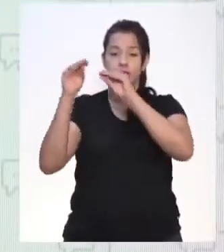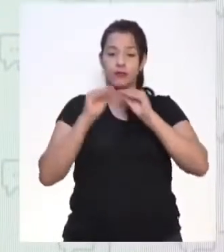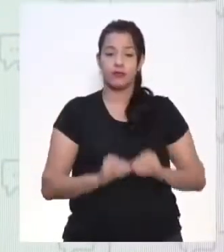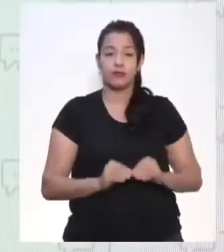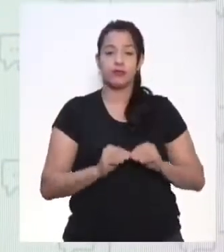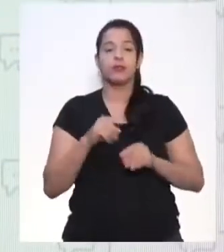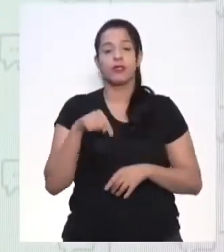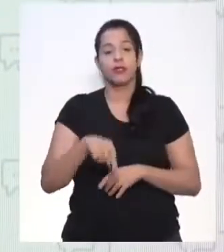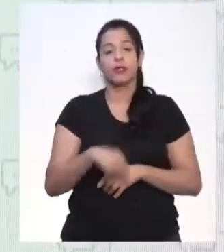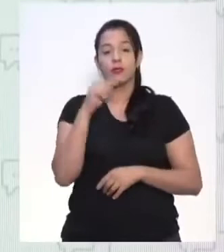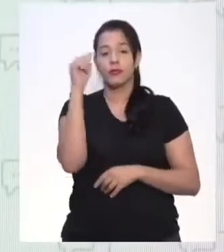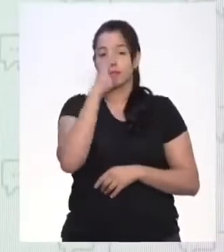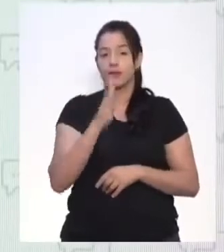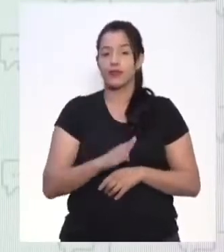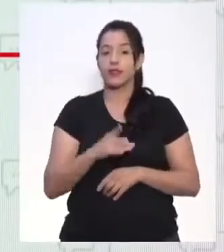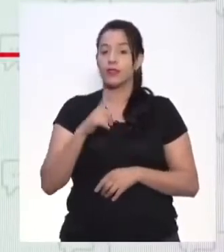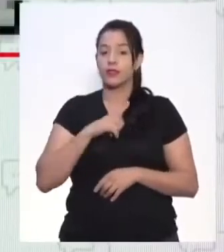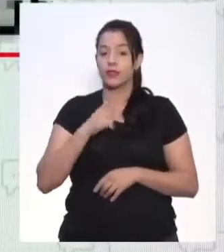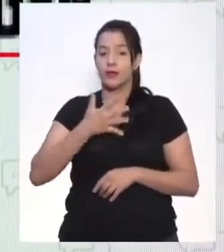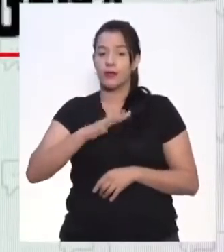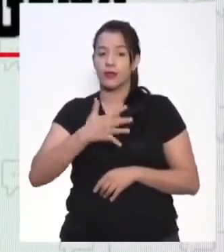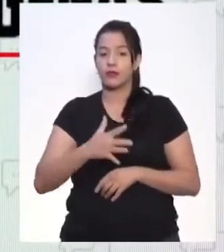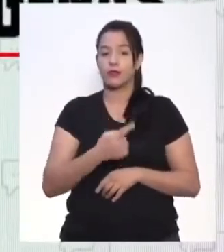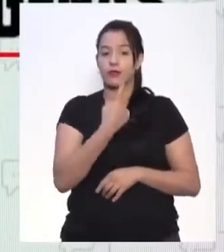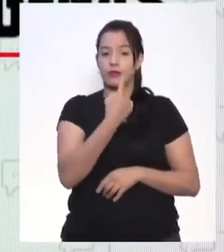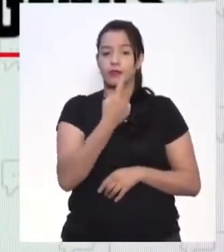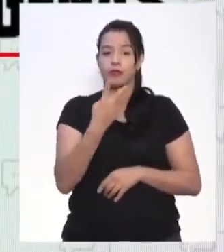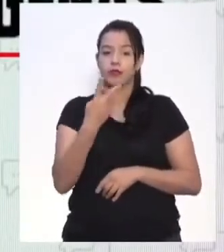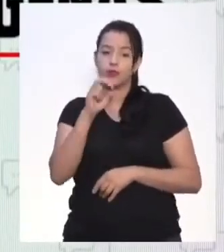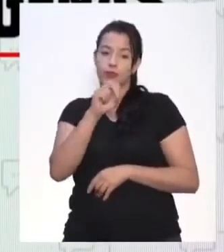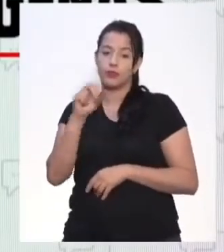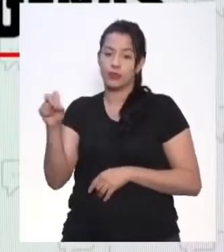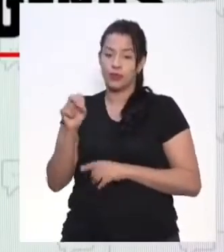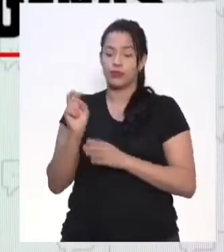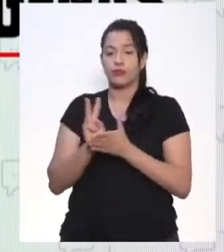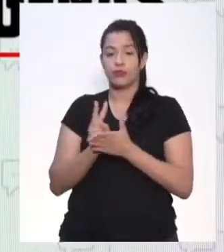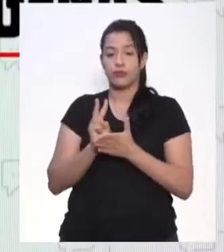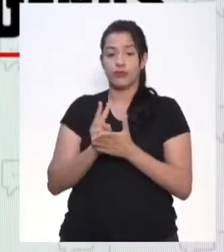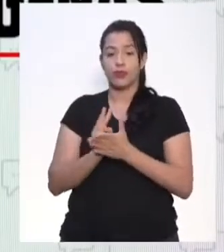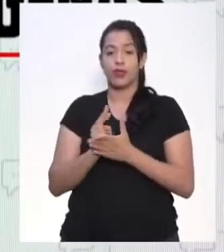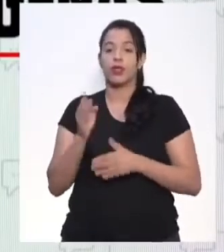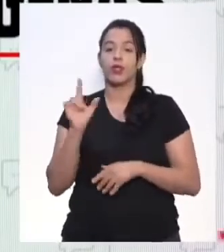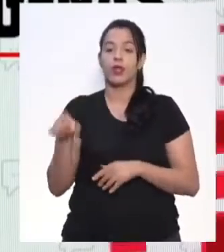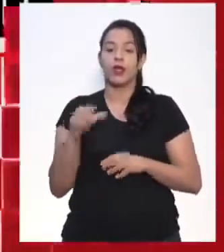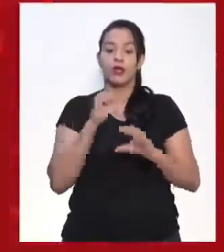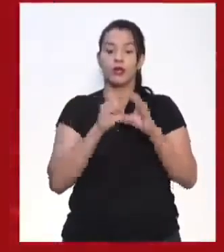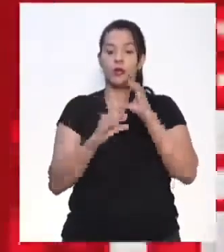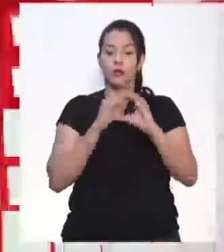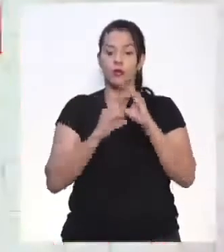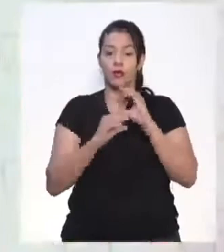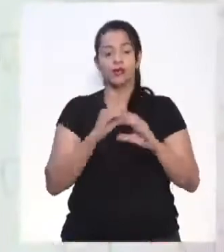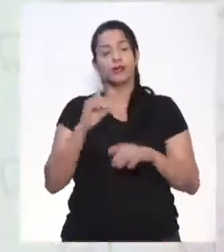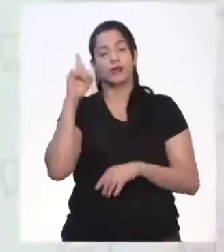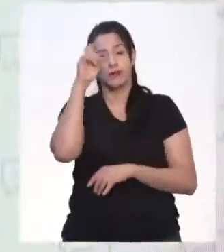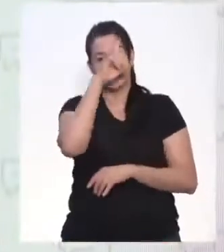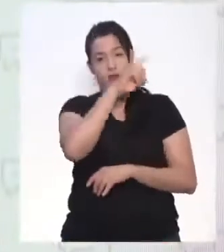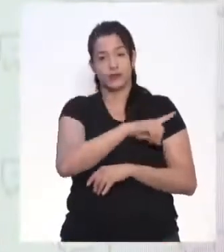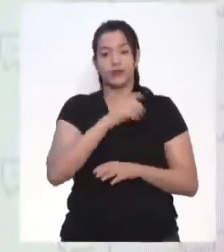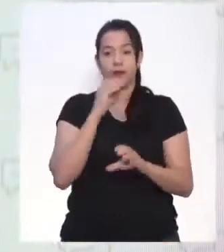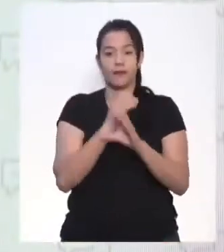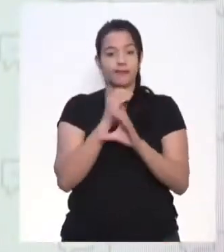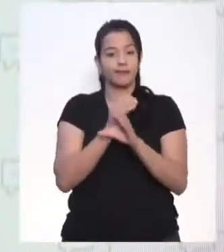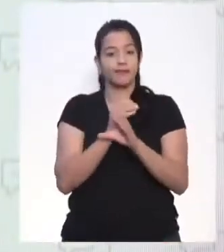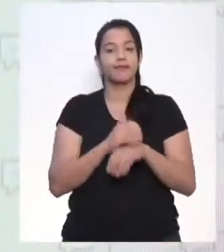época, havia mais de 1.200 idiomas indígenas, e é claro que a comunicação entre os dois lados foi complicada. Olha o que dizia uma carta